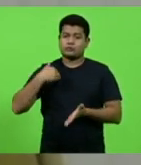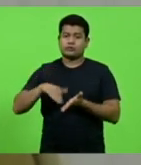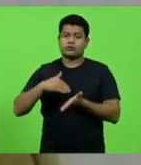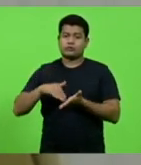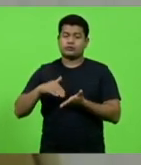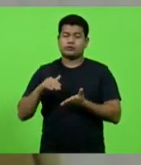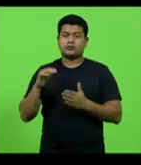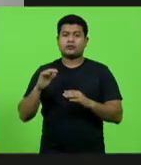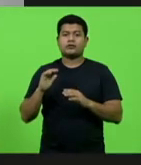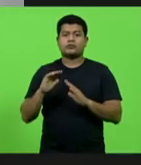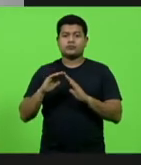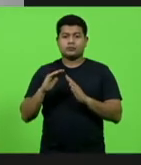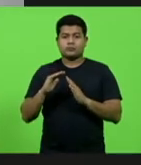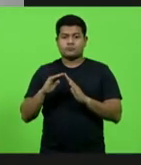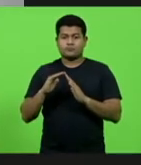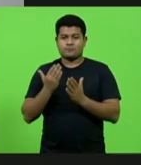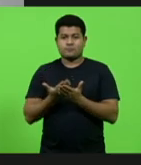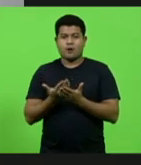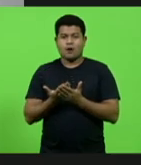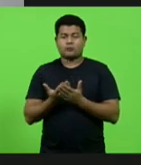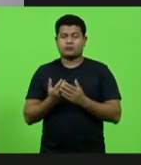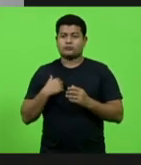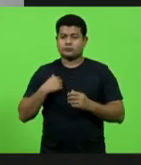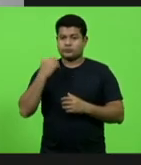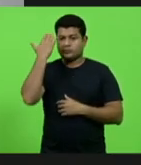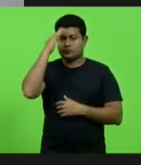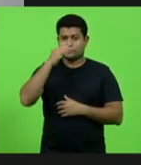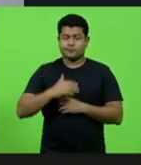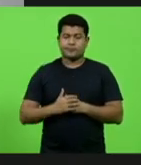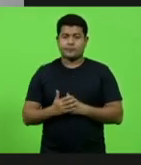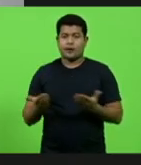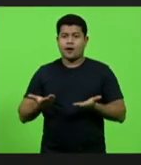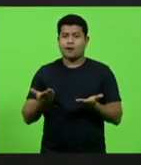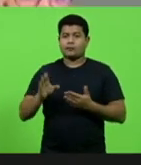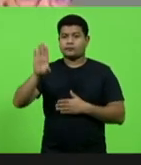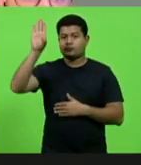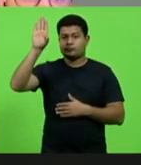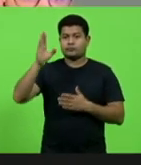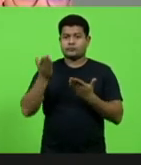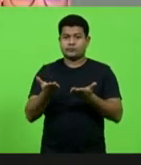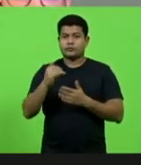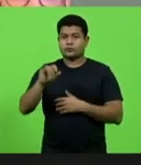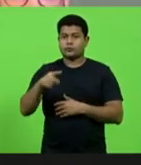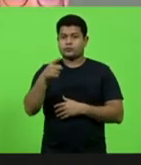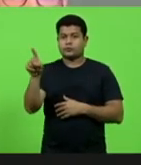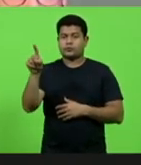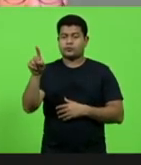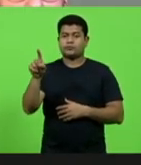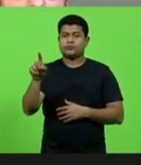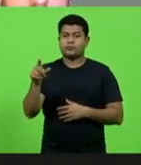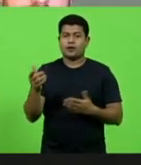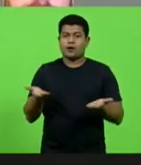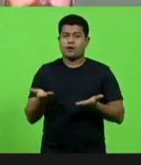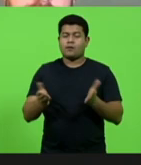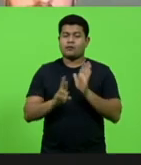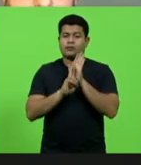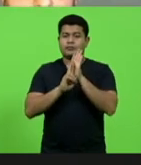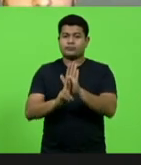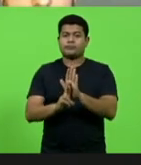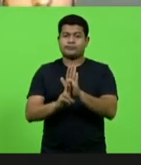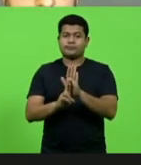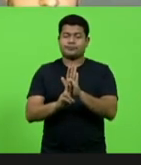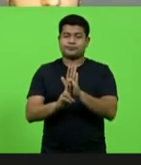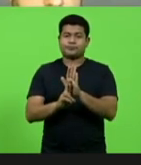secretaria. Obrigada, Maria Tereza. E eu já passo a palavra ao Dr. João Luiz de Carvalho Botega, que nesse ato representa,